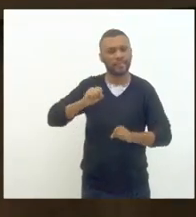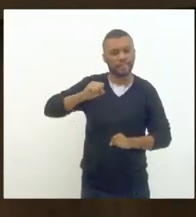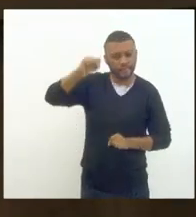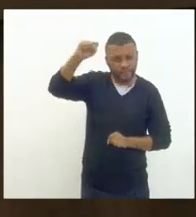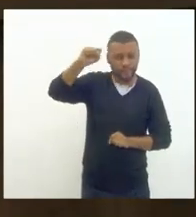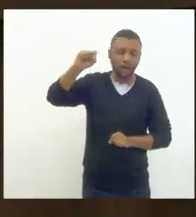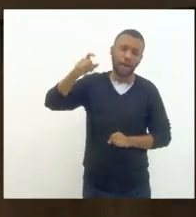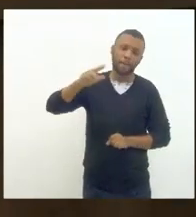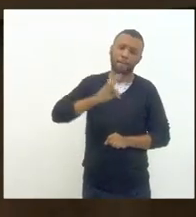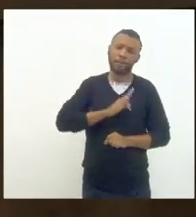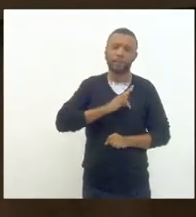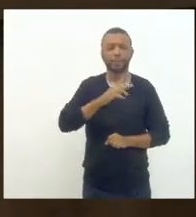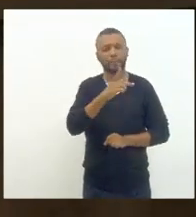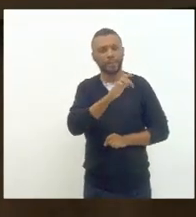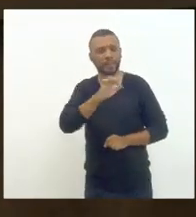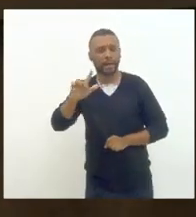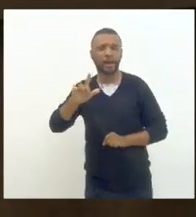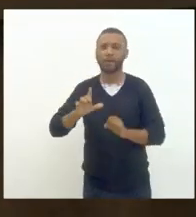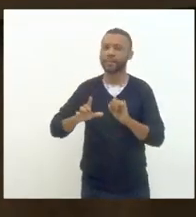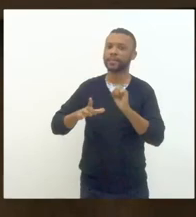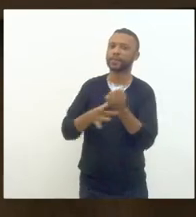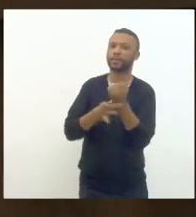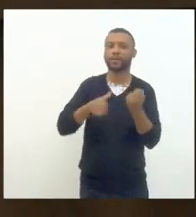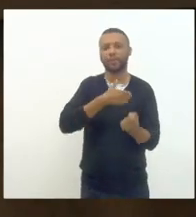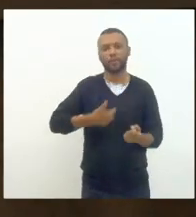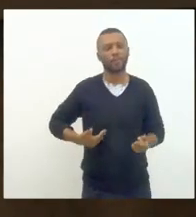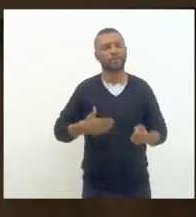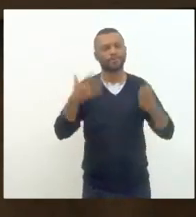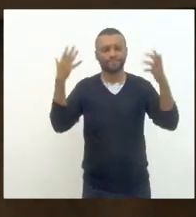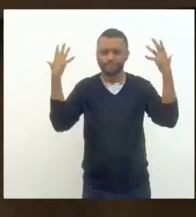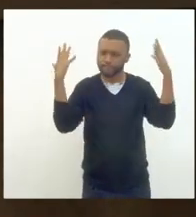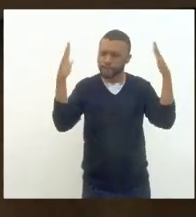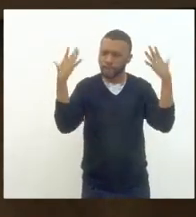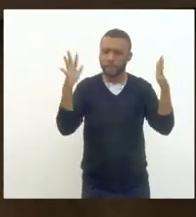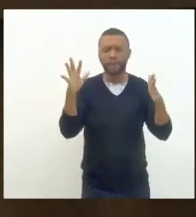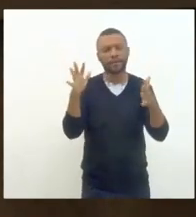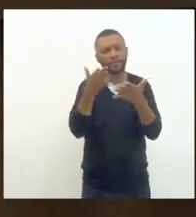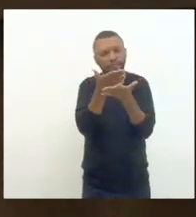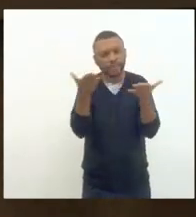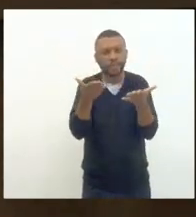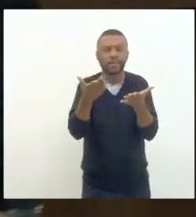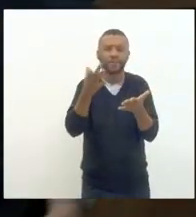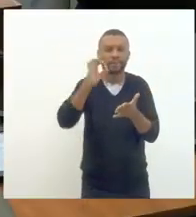Penal, viva a segurança pública, salve os policiais penais. Fiquem com Deus.